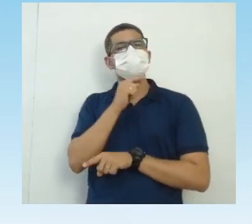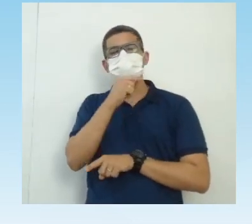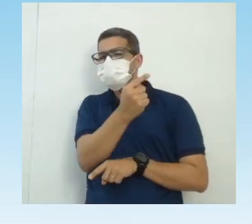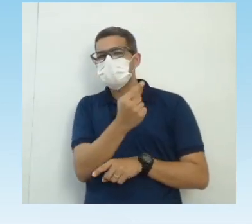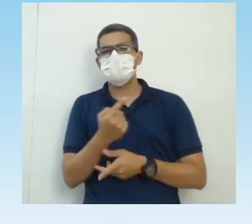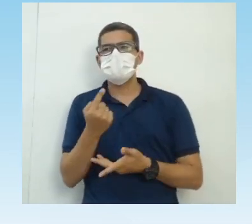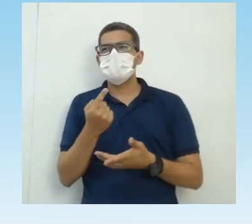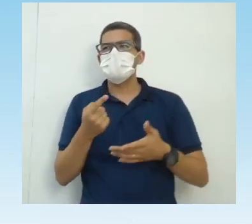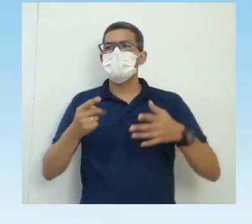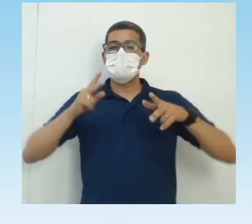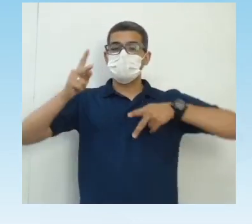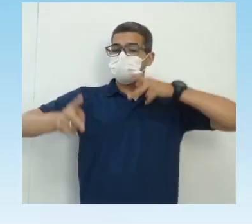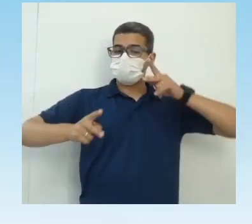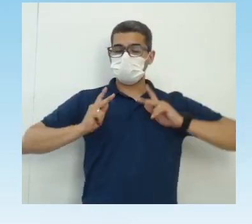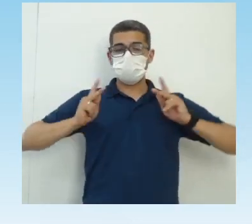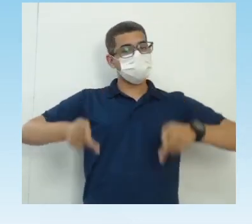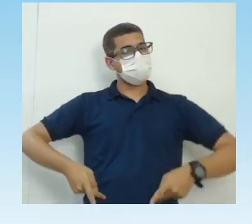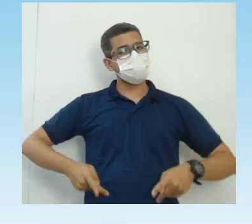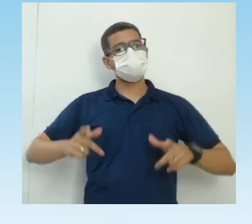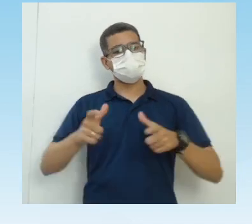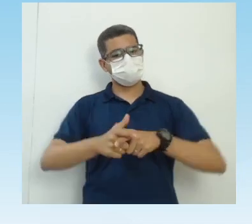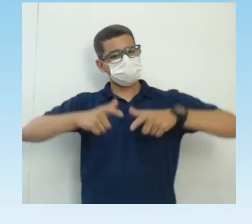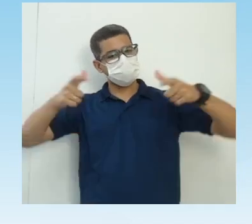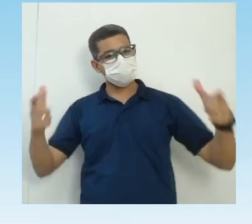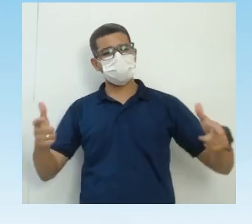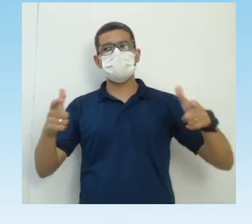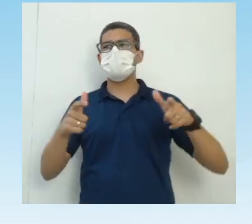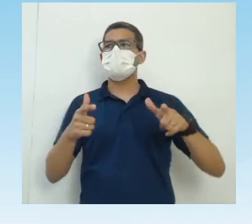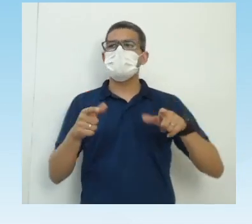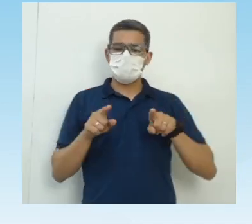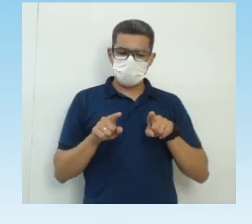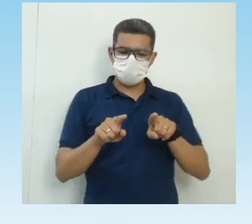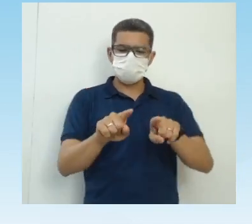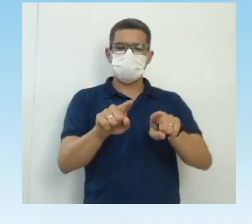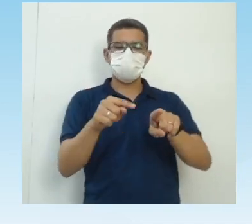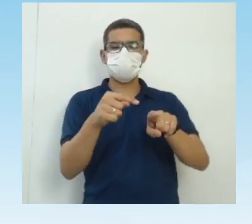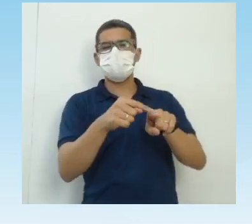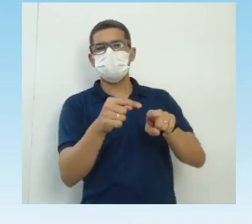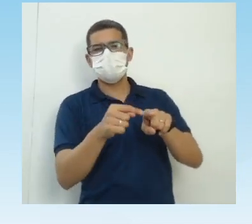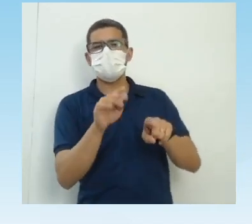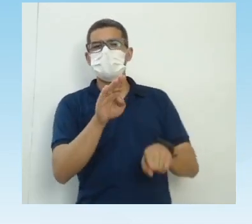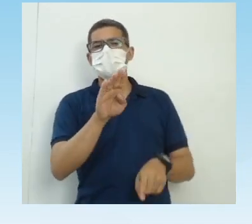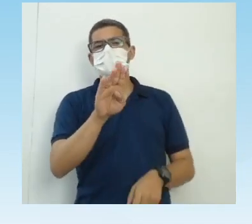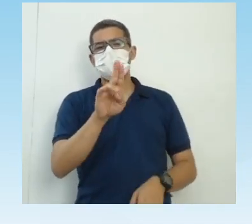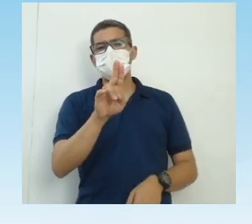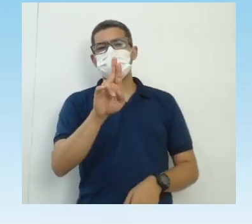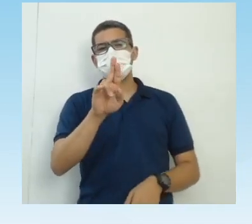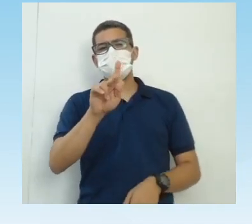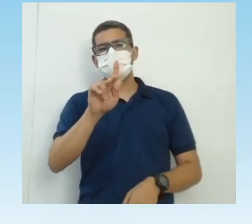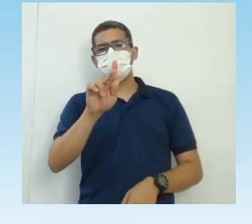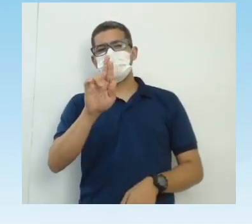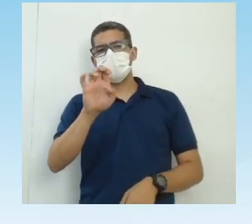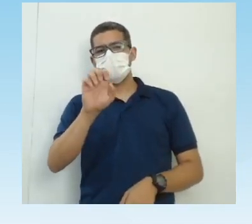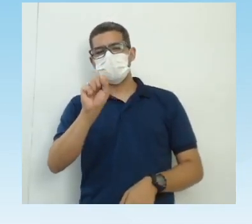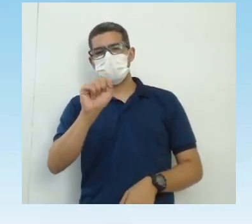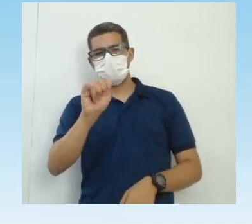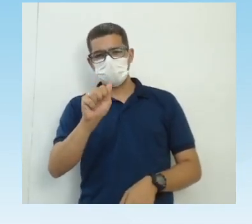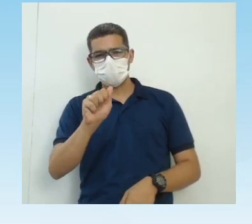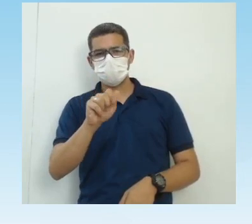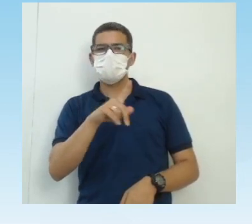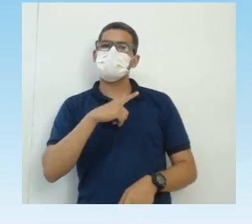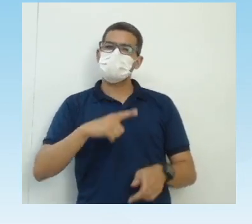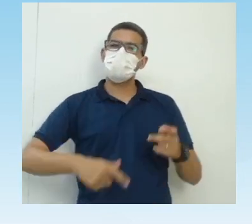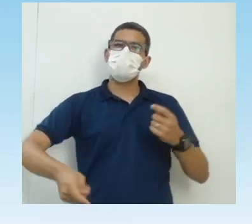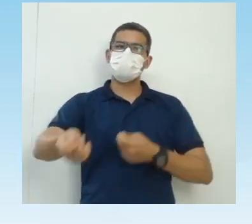a população cresceu e, em paralelo a ele, está caminhando uma burguesia que não tem esse vínculo com a terra, mas que faz